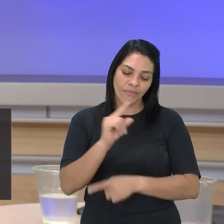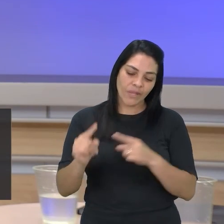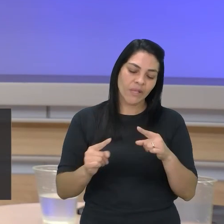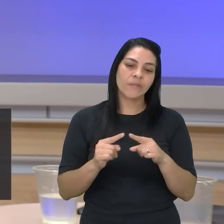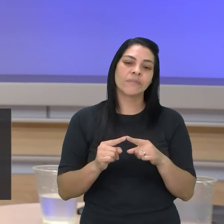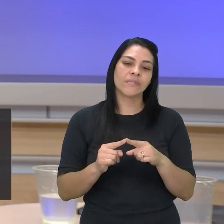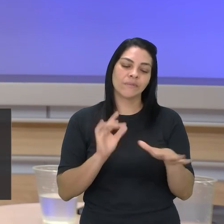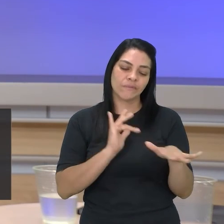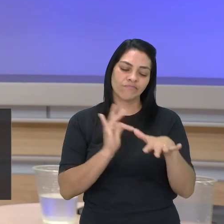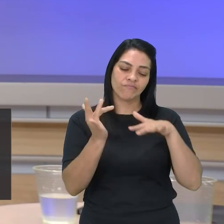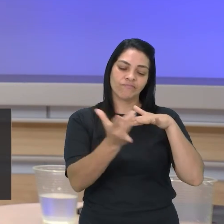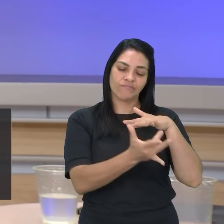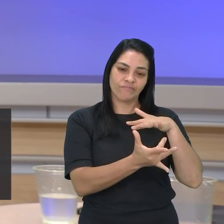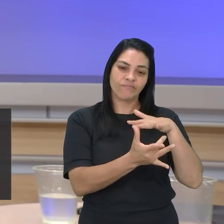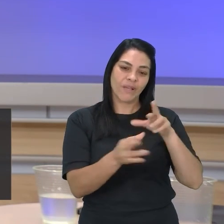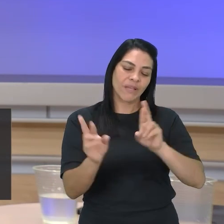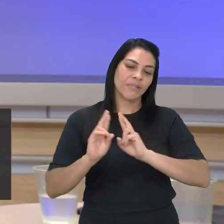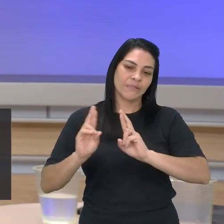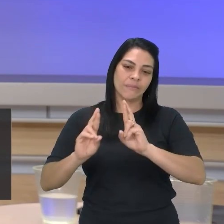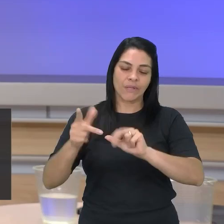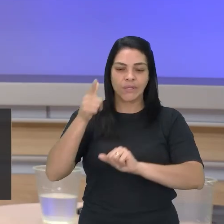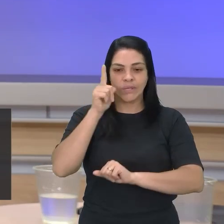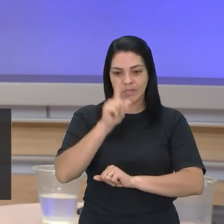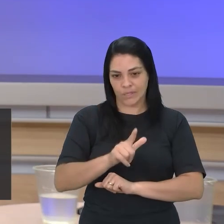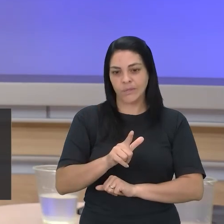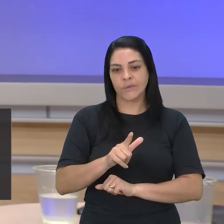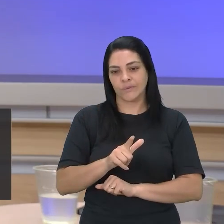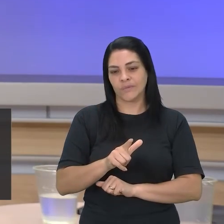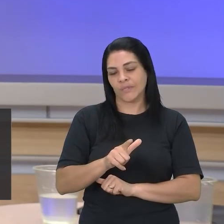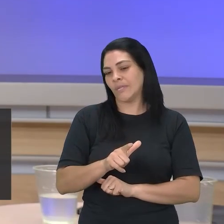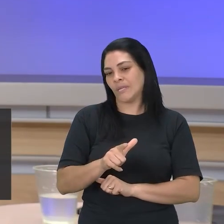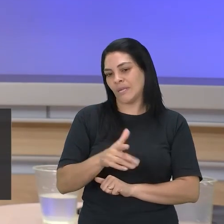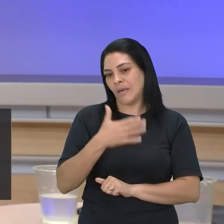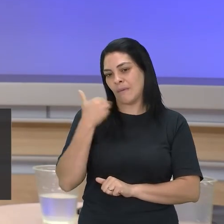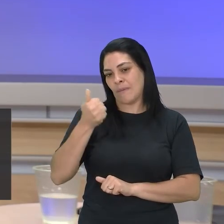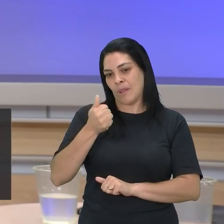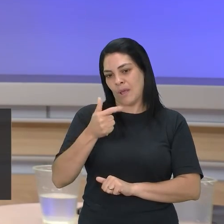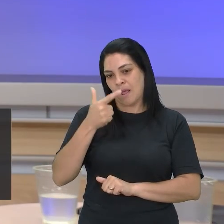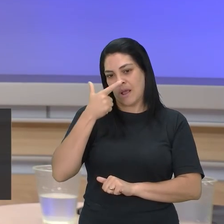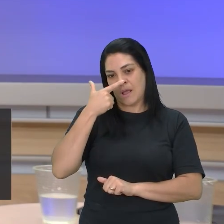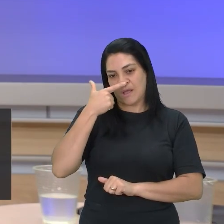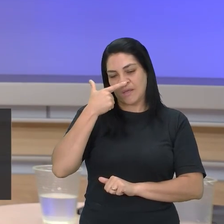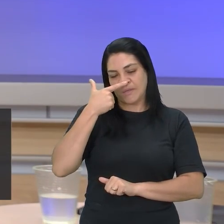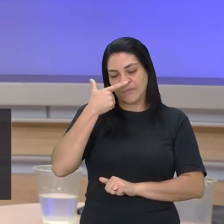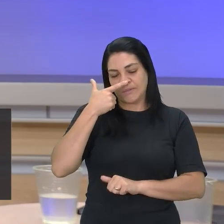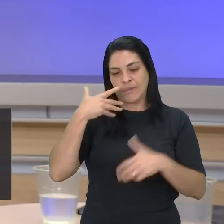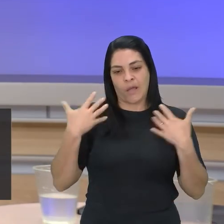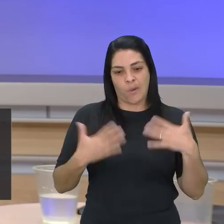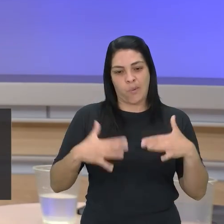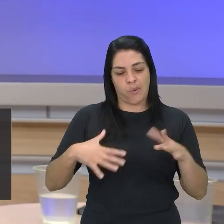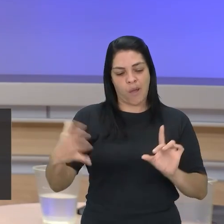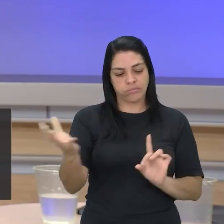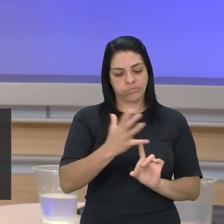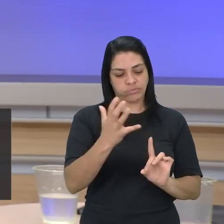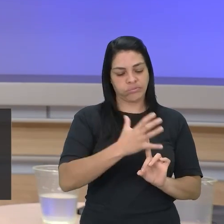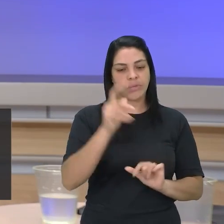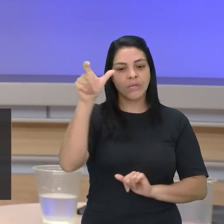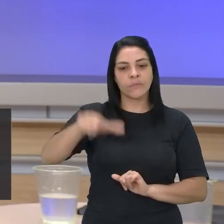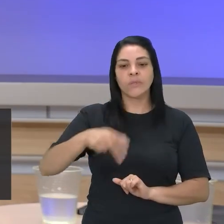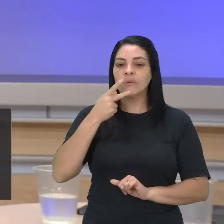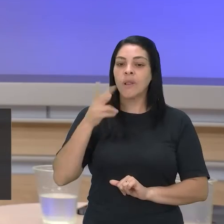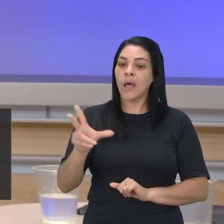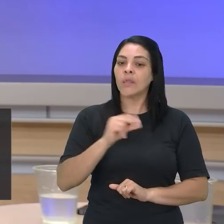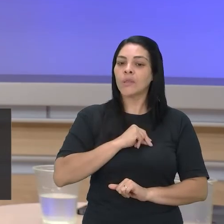na mídia, a gente espera que ganhe outra escala, que inspire, né, que faça com que as pessoas coloquem esse tema e falem,